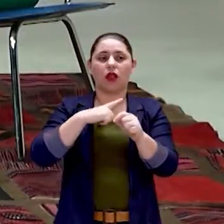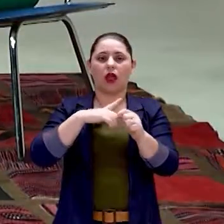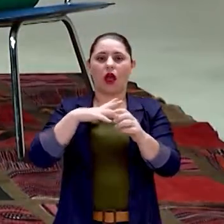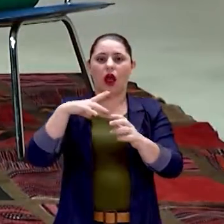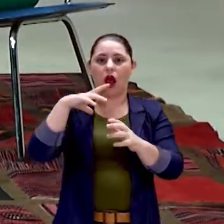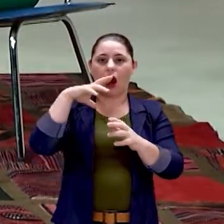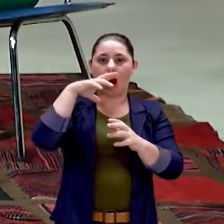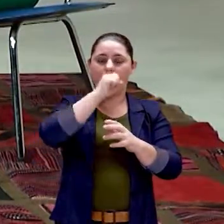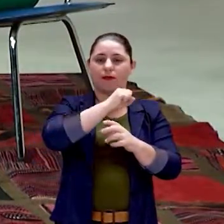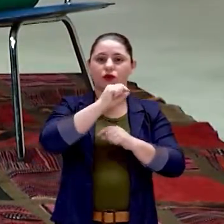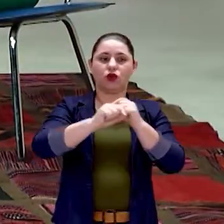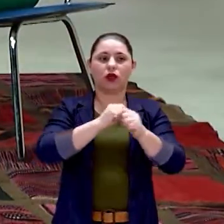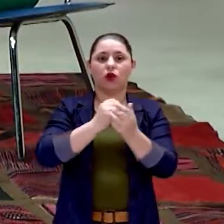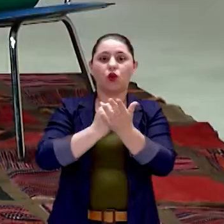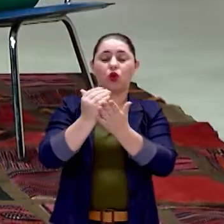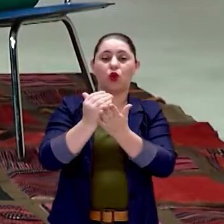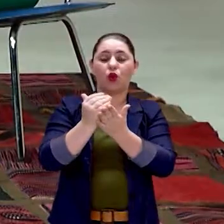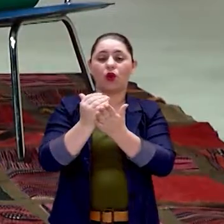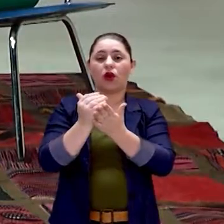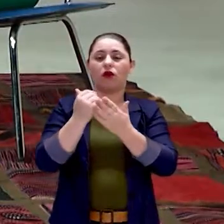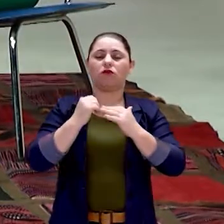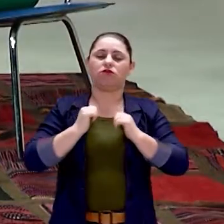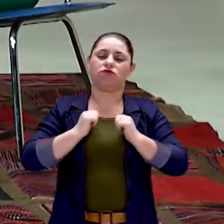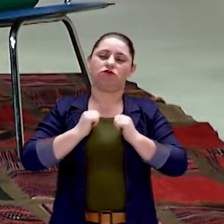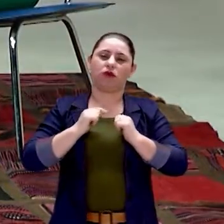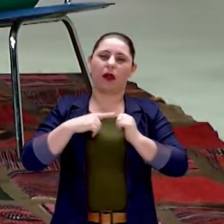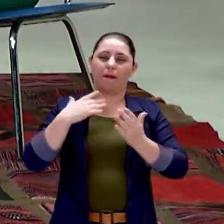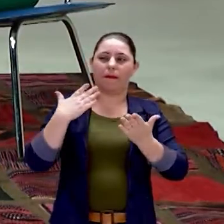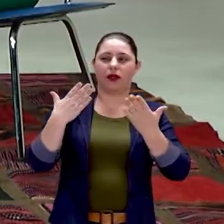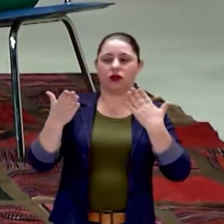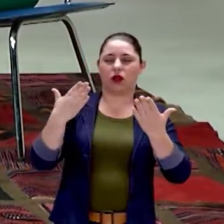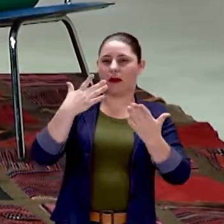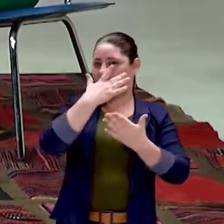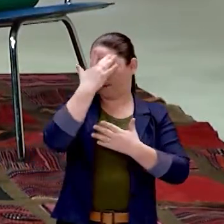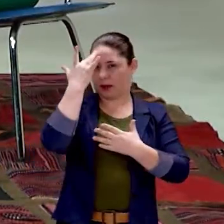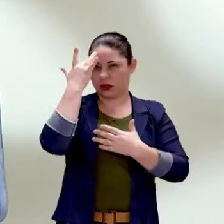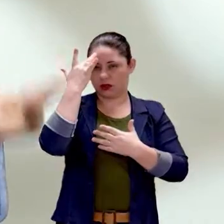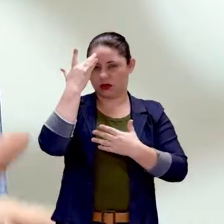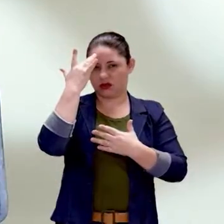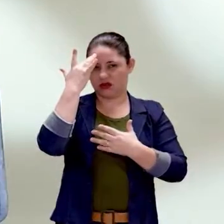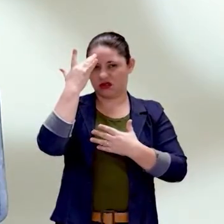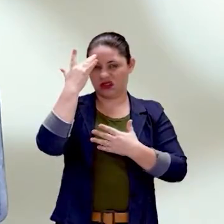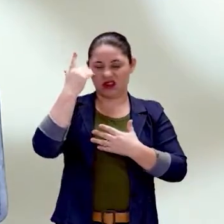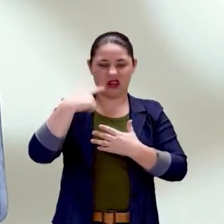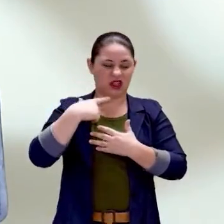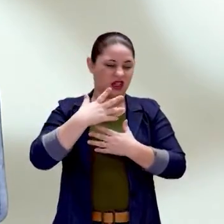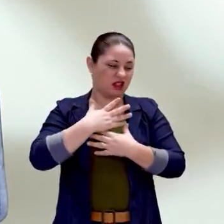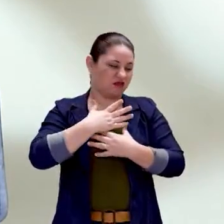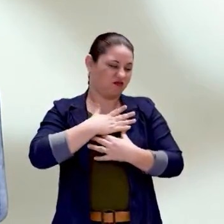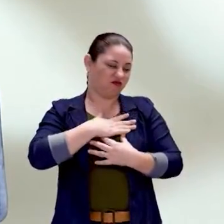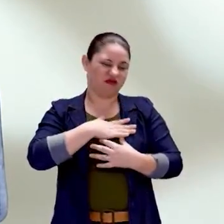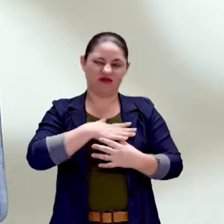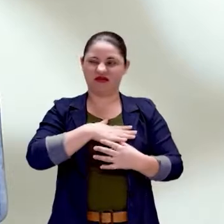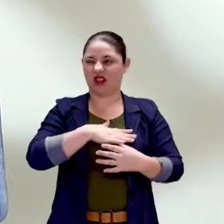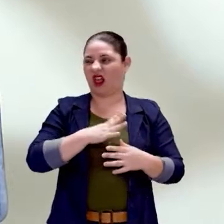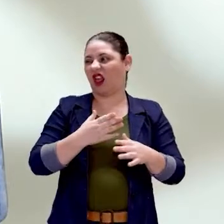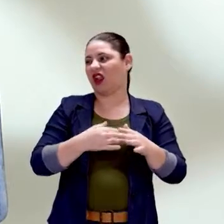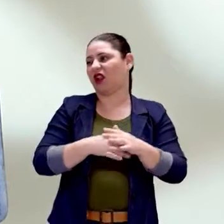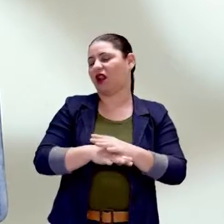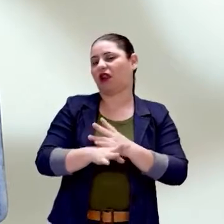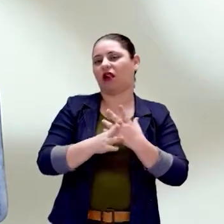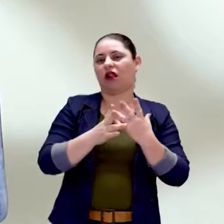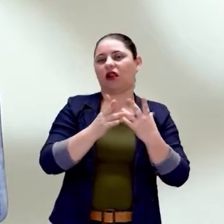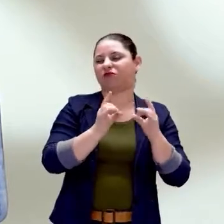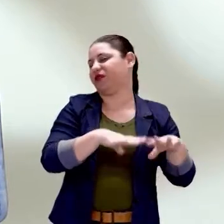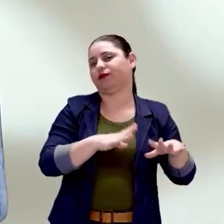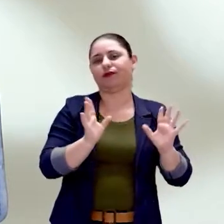mais rápido do que se ela começar devagar. E a chance de, psicologicamente, a pessoa enjoar desse esporte também passa a ser um